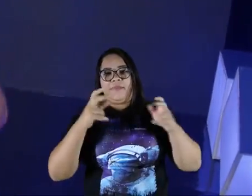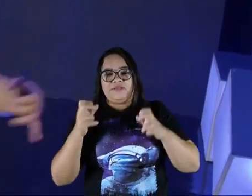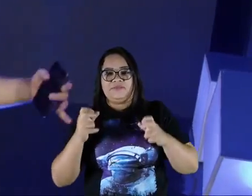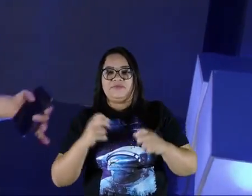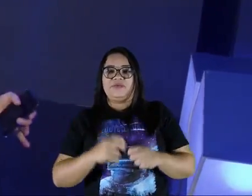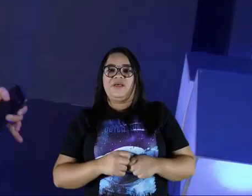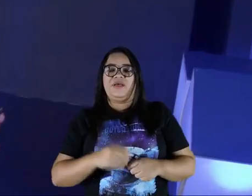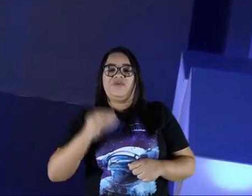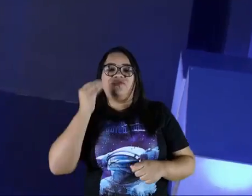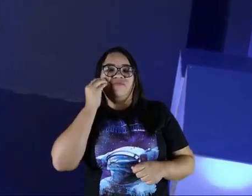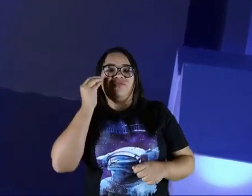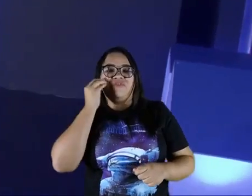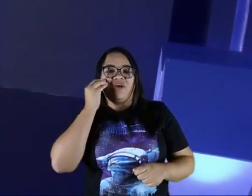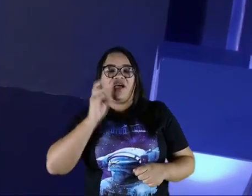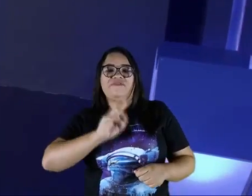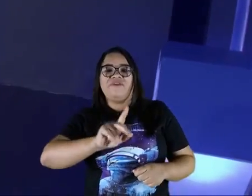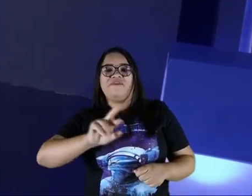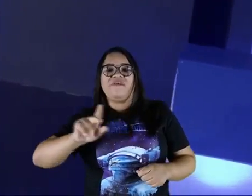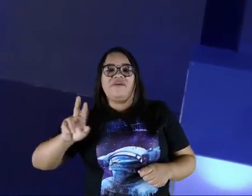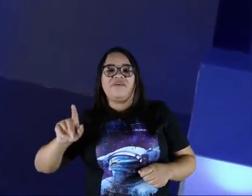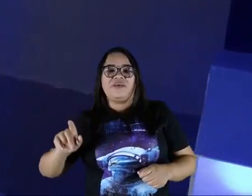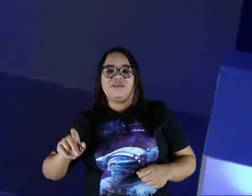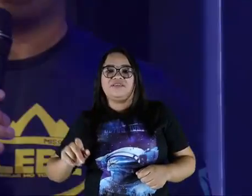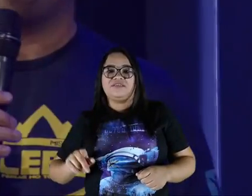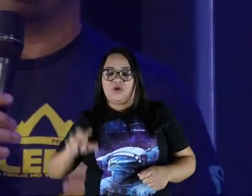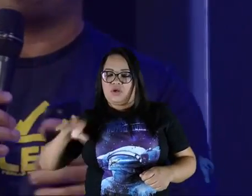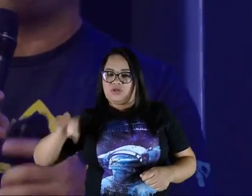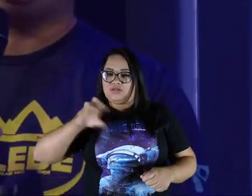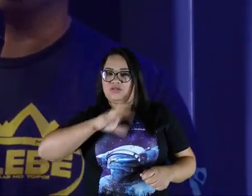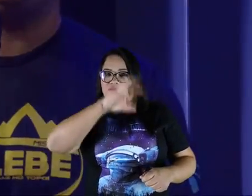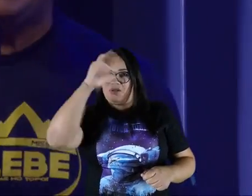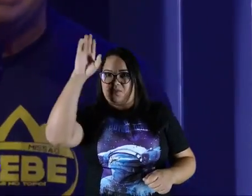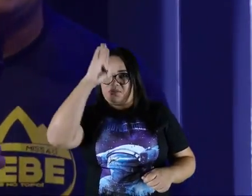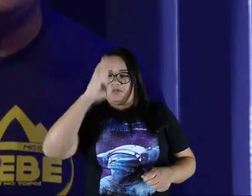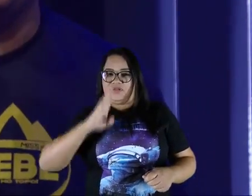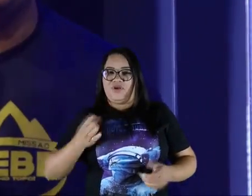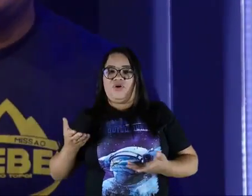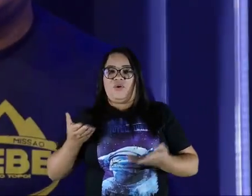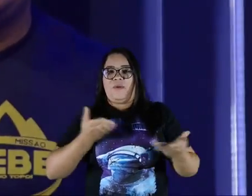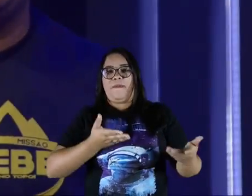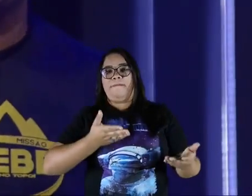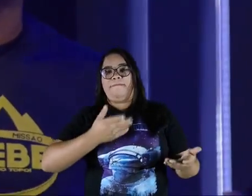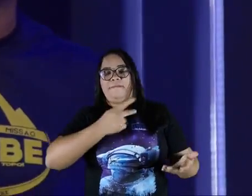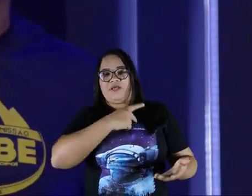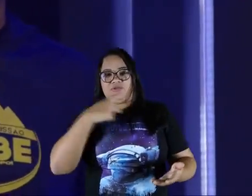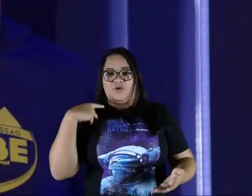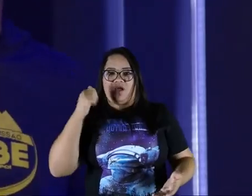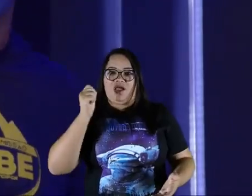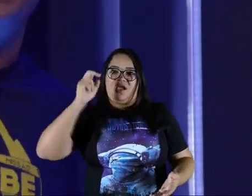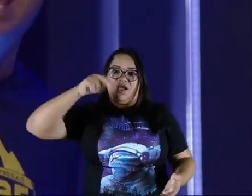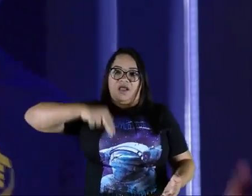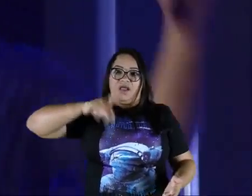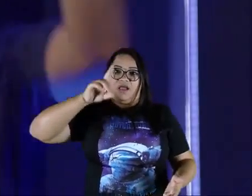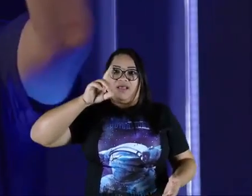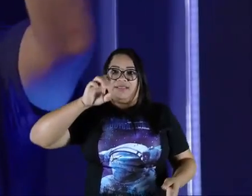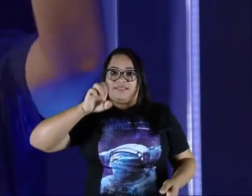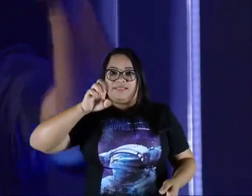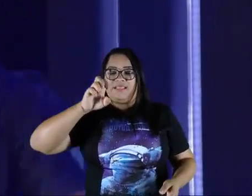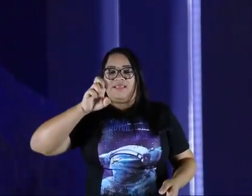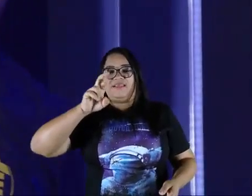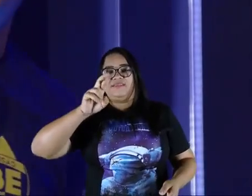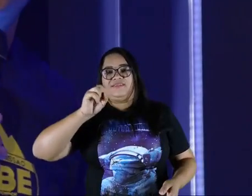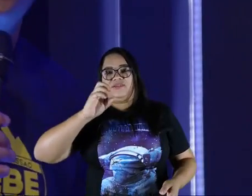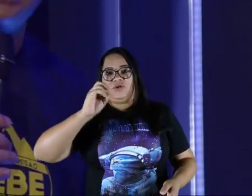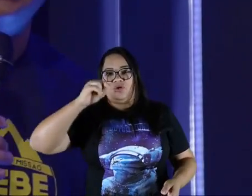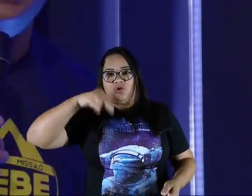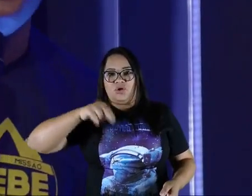nas diferentes uniões aqui do Brasil, do Caleb. Eu vou chamar o pastor Anderson Carneiro. Como estamos na Unove, na região lá